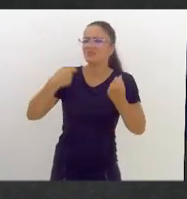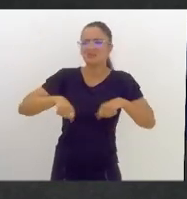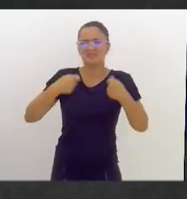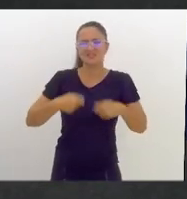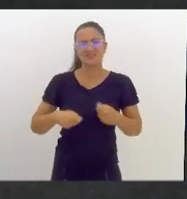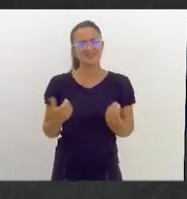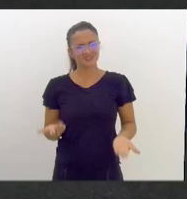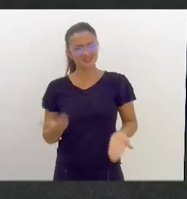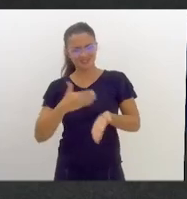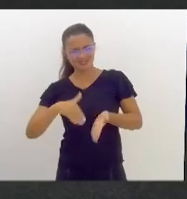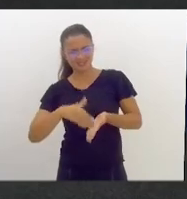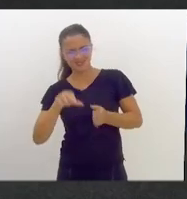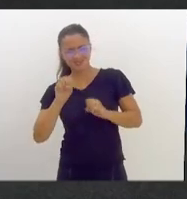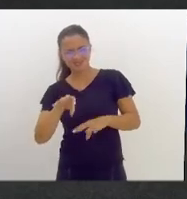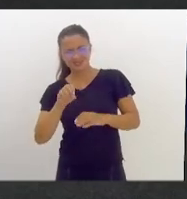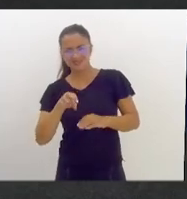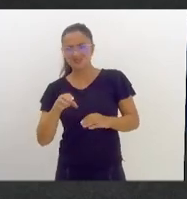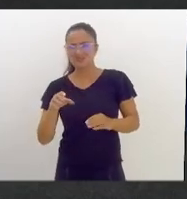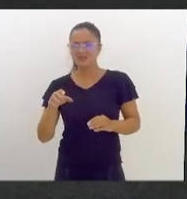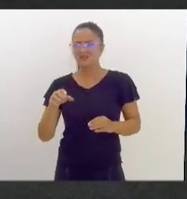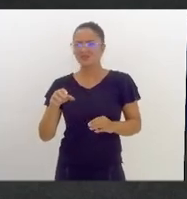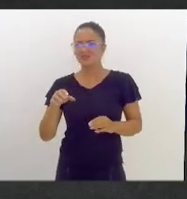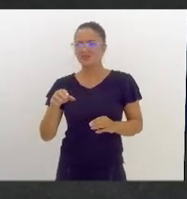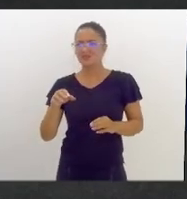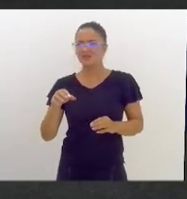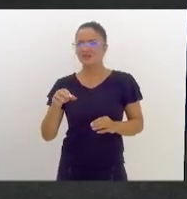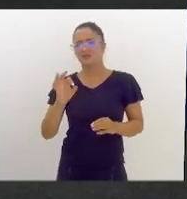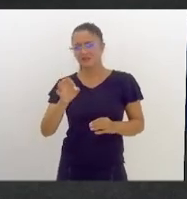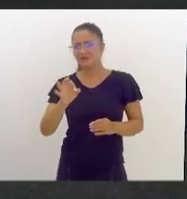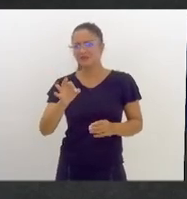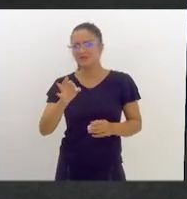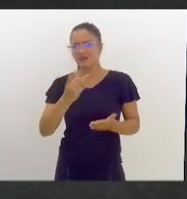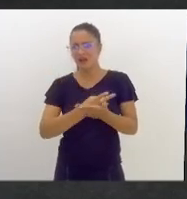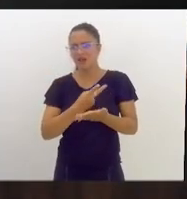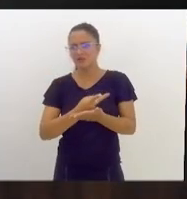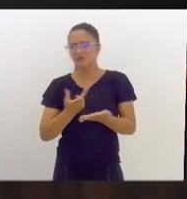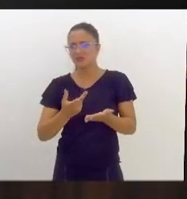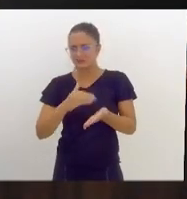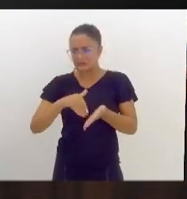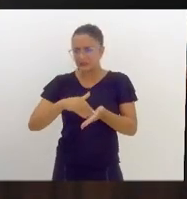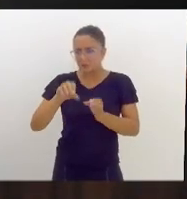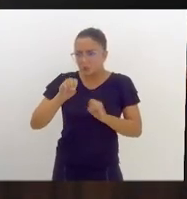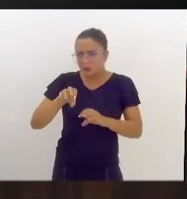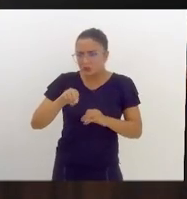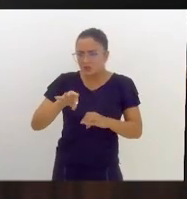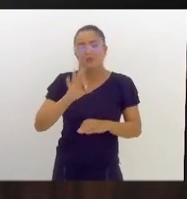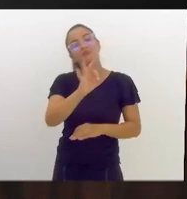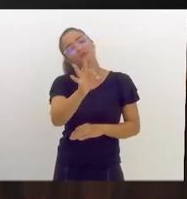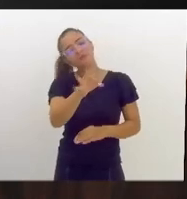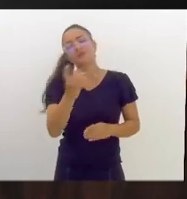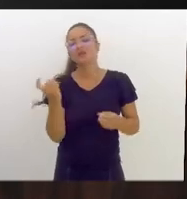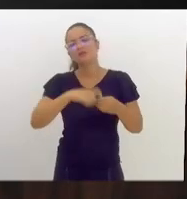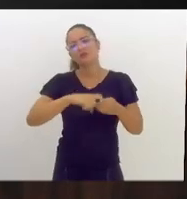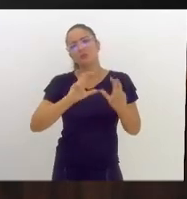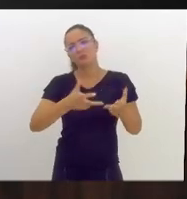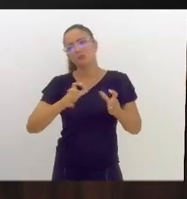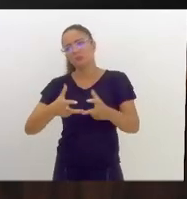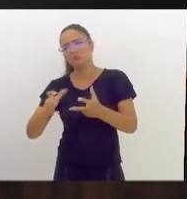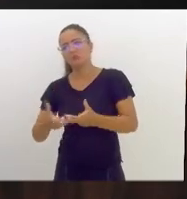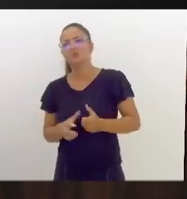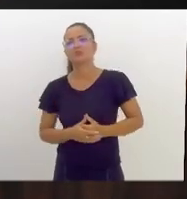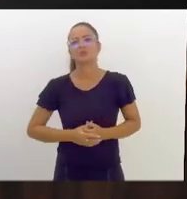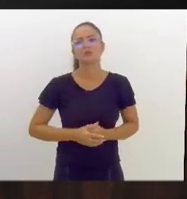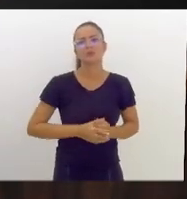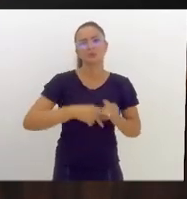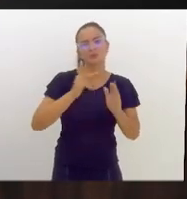era a Secretaria de Educação, sabe? Eu não sei. Seria da Educação. Pois é. Mas retorna às comissões. É. A presente proposta recebeu